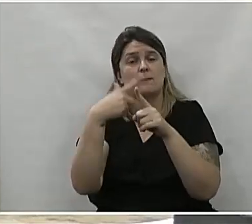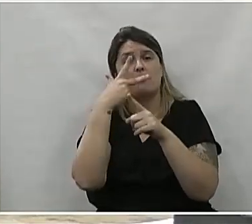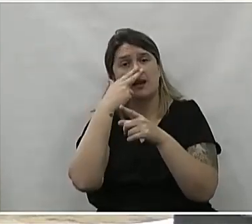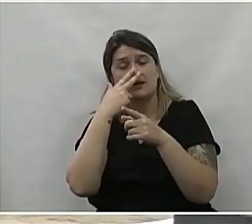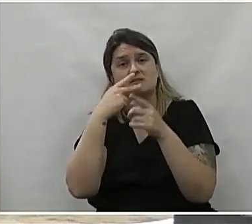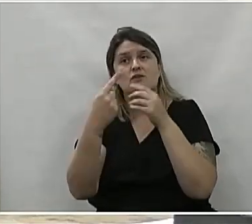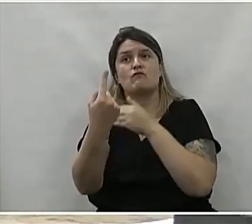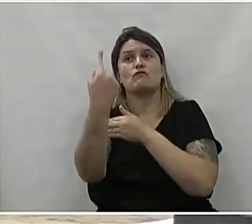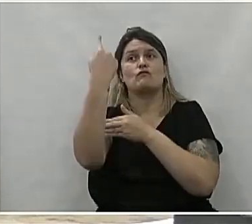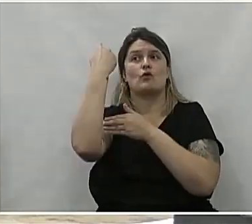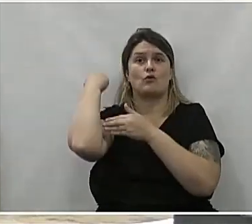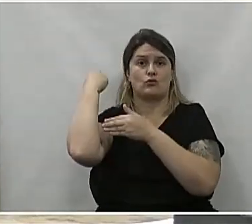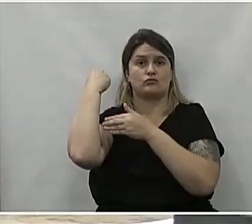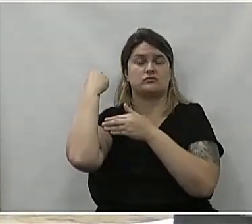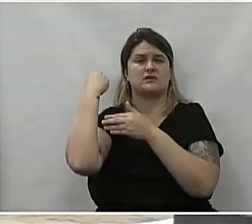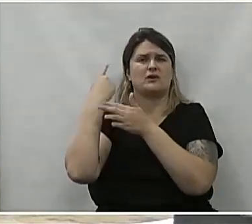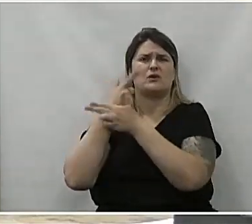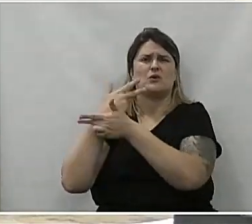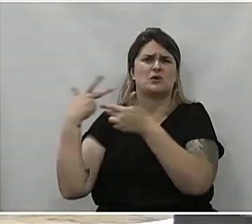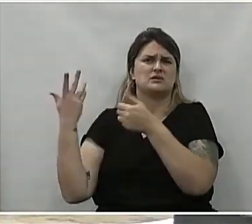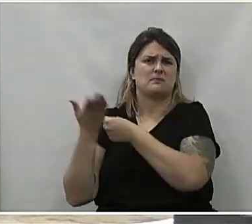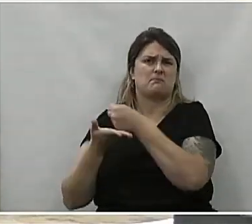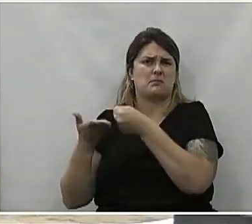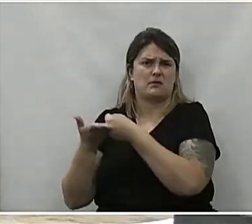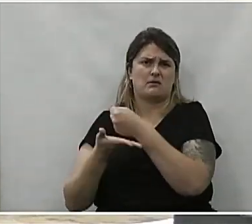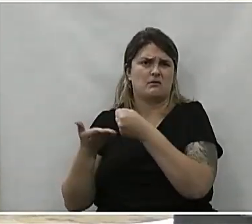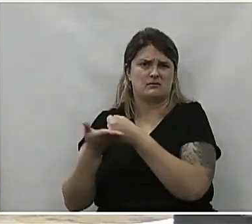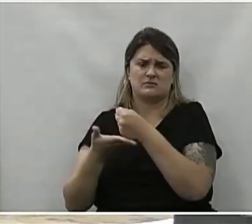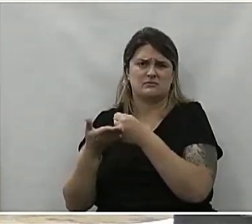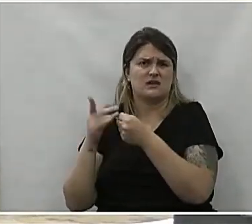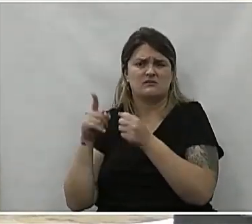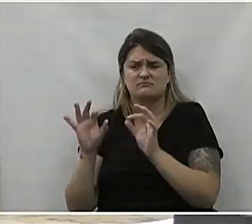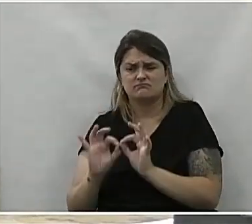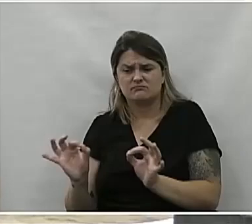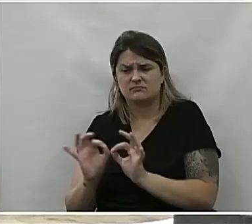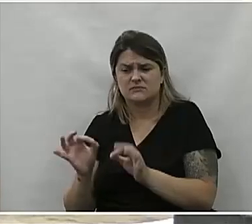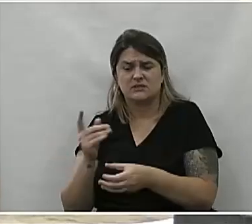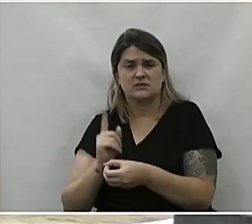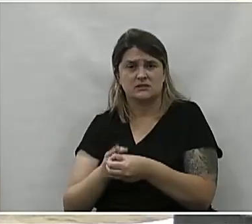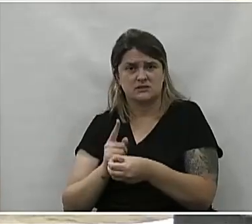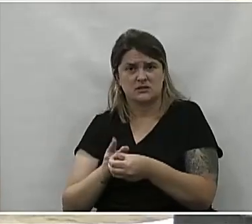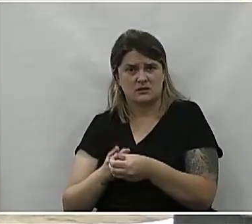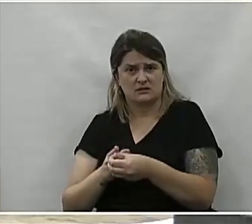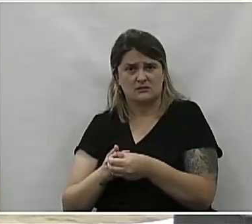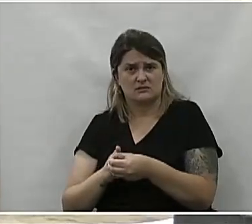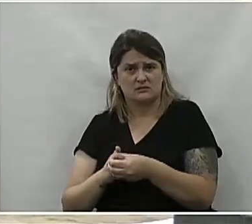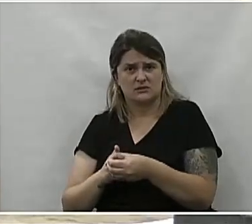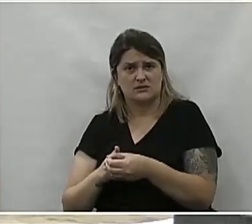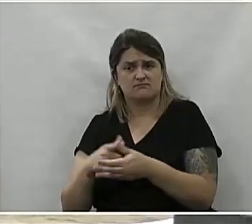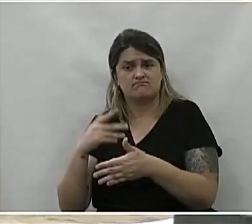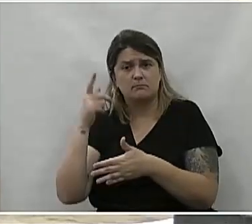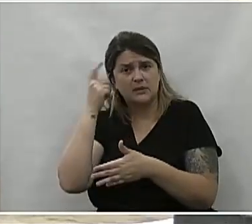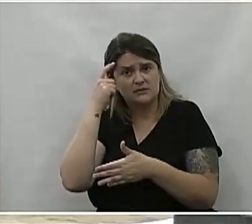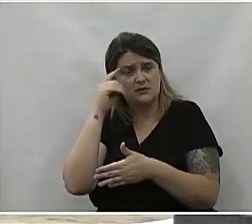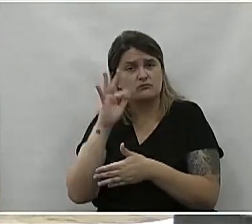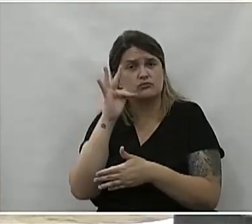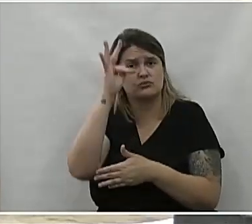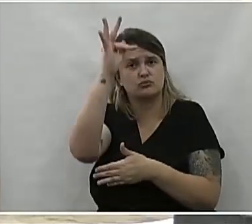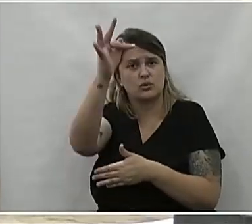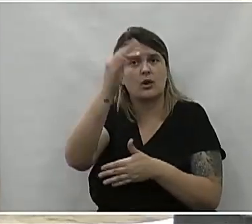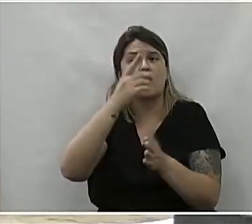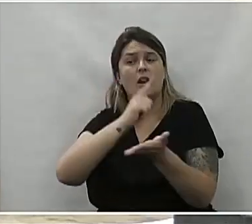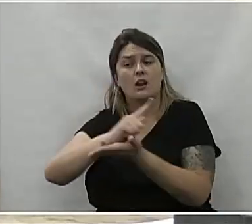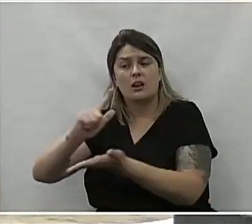Estamos voltando Em coisas Que são o mínimo De uma cidade Que anda para frente Uma